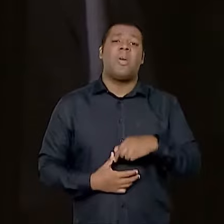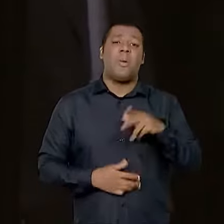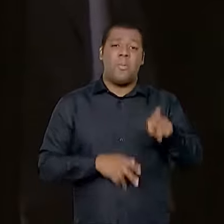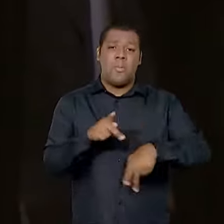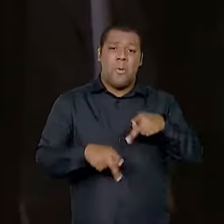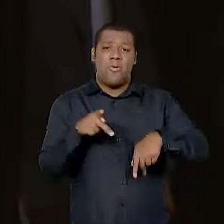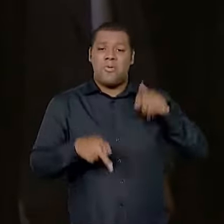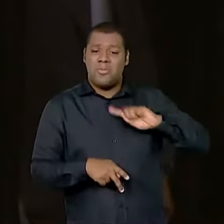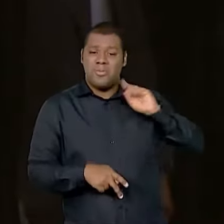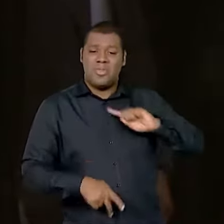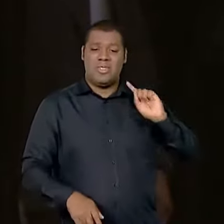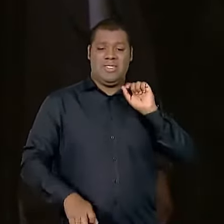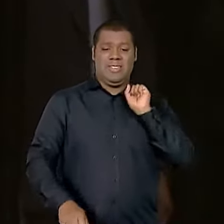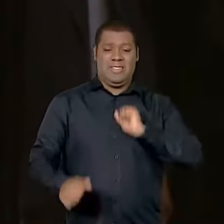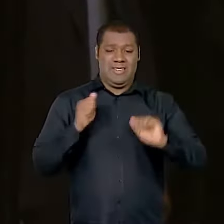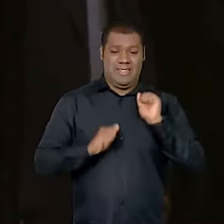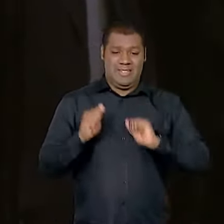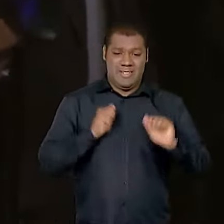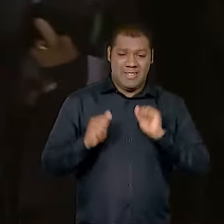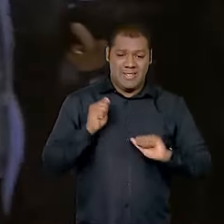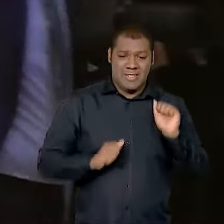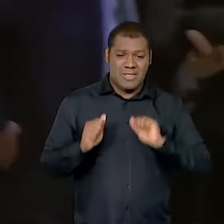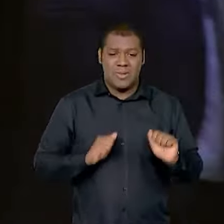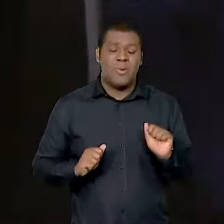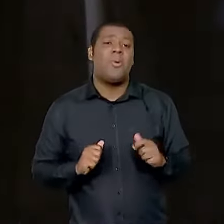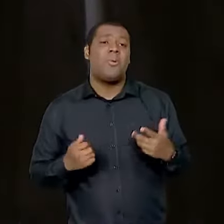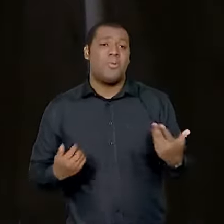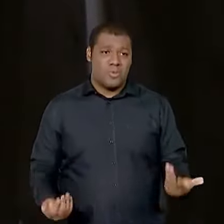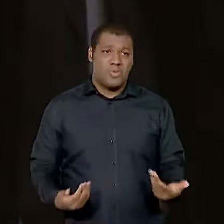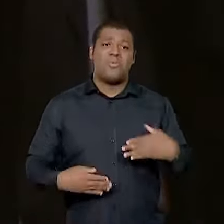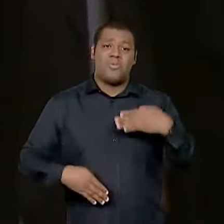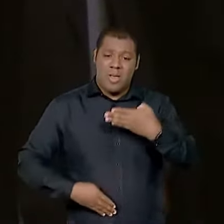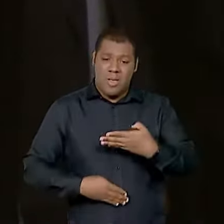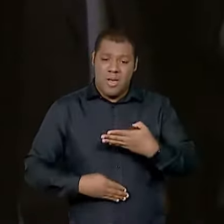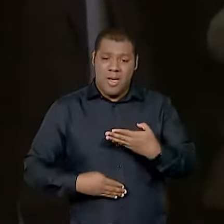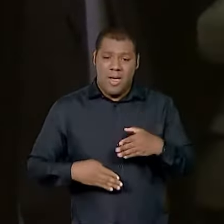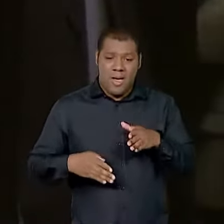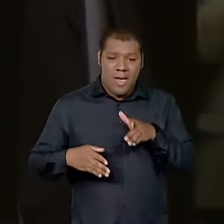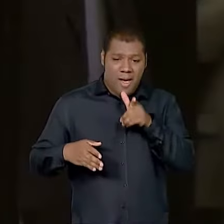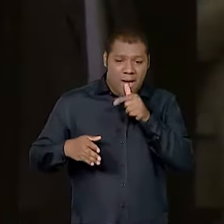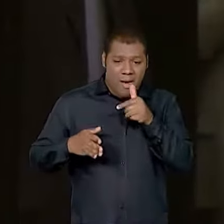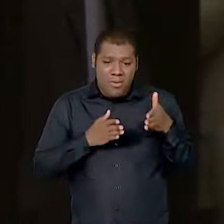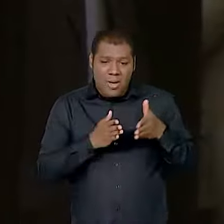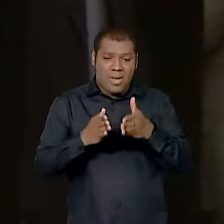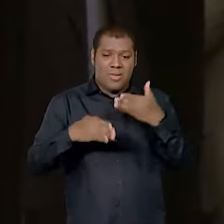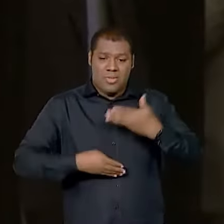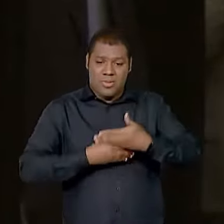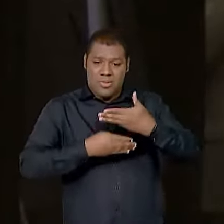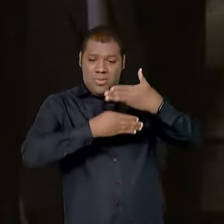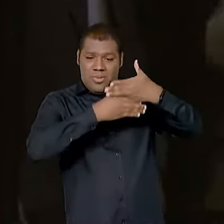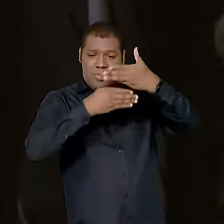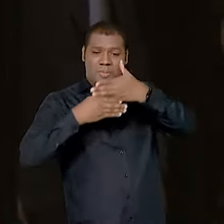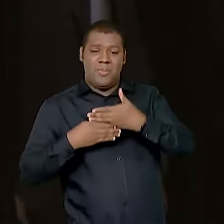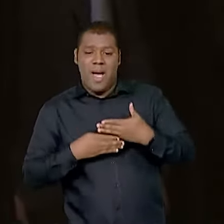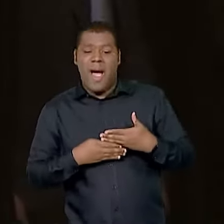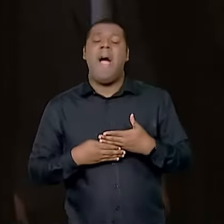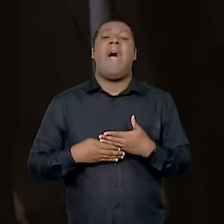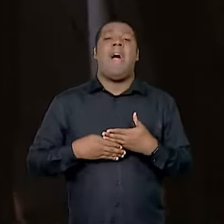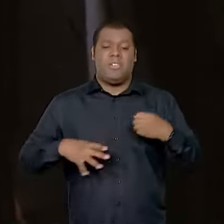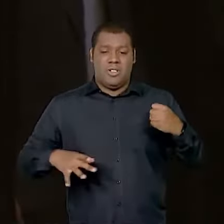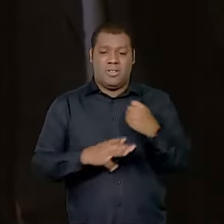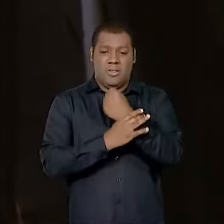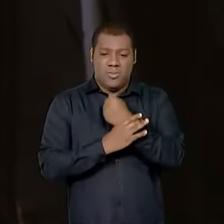por essa camada considerável do Estado de Minas Gerais. A questão, eu venho falando com o presidente Lula, da